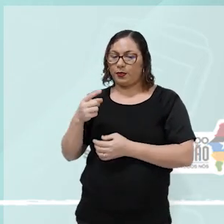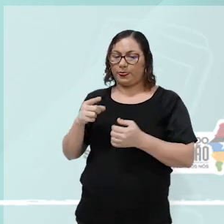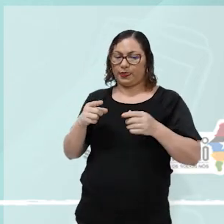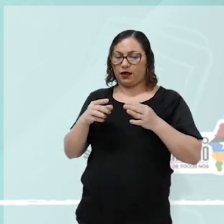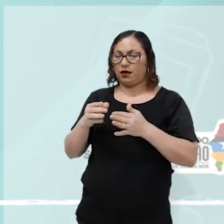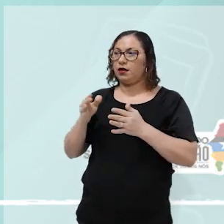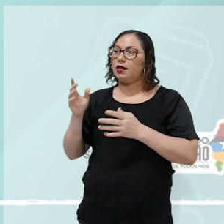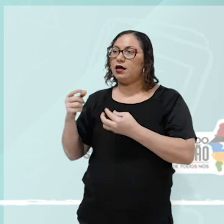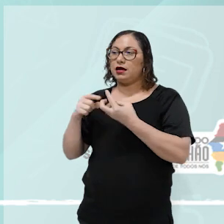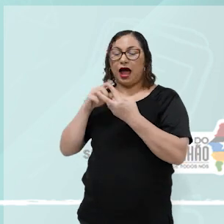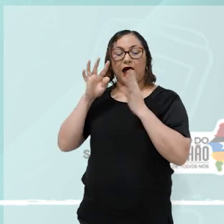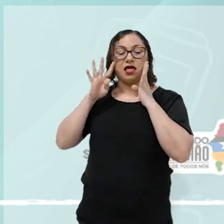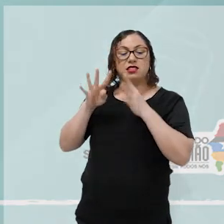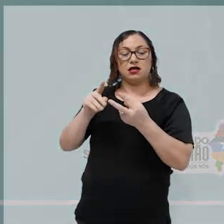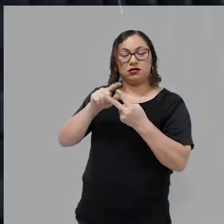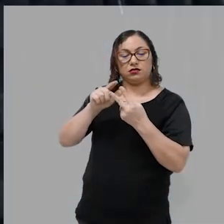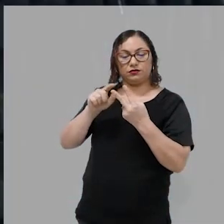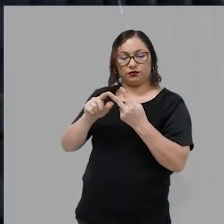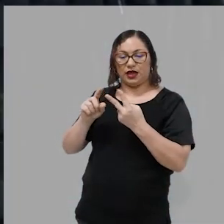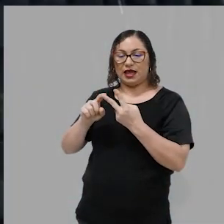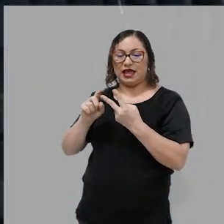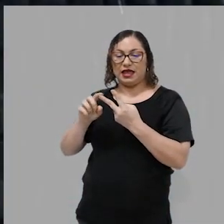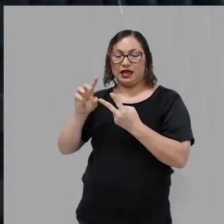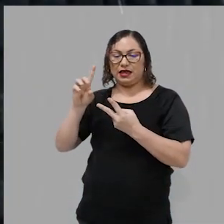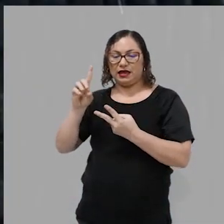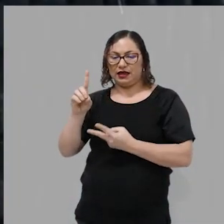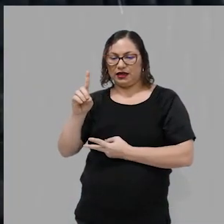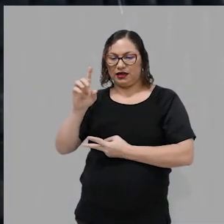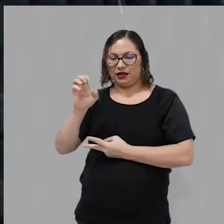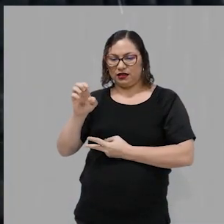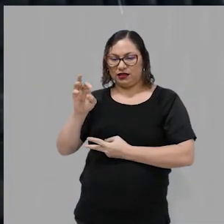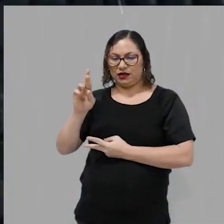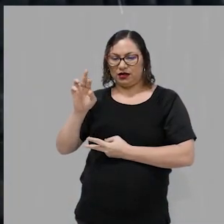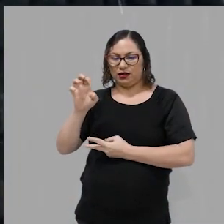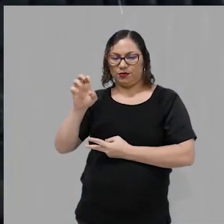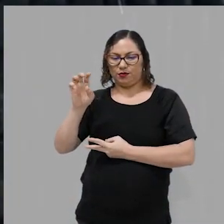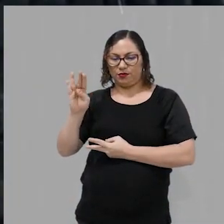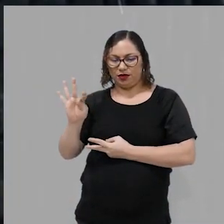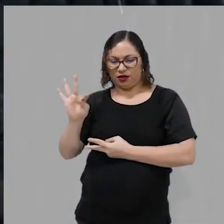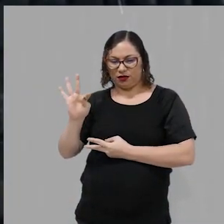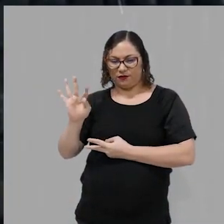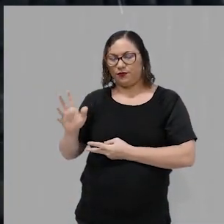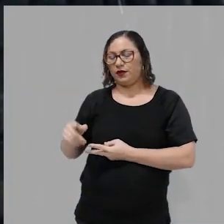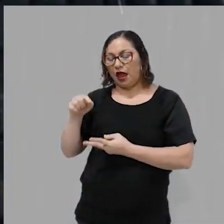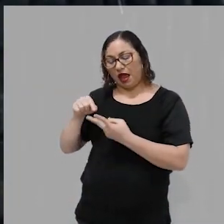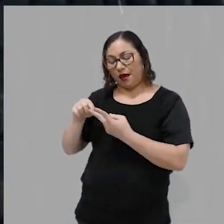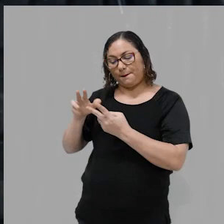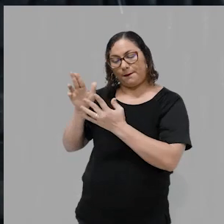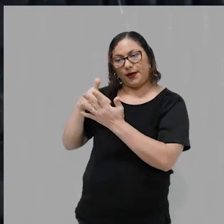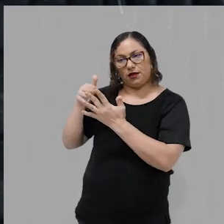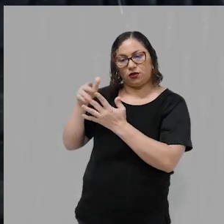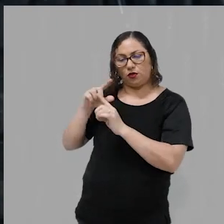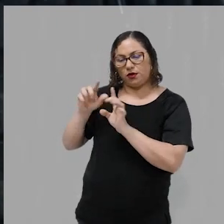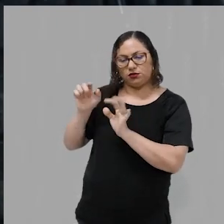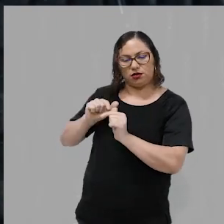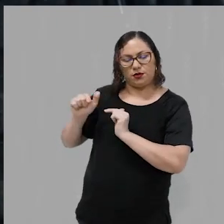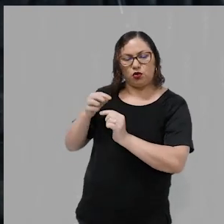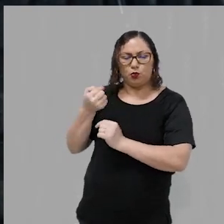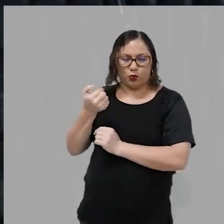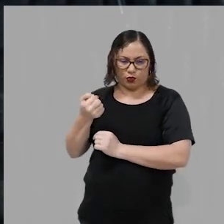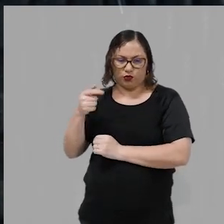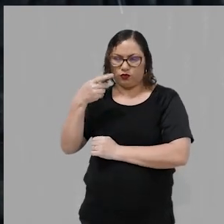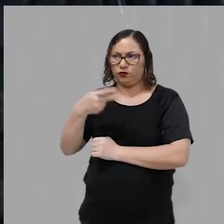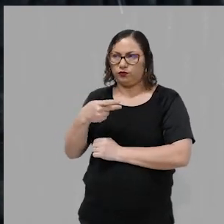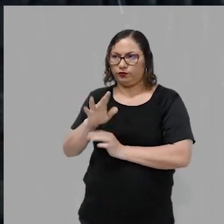e Debré. Esse aqui era pintor, mas ele trabalhou bem pouco aqui no Brasil. A gente vai falar sobre ele, né? Ele foi justamente